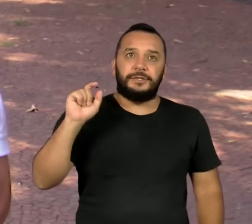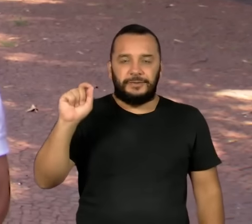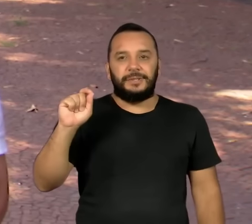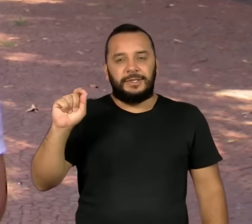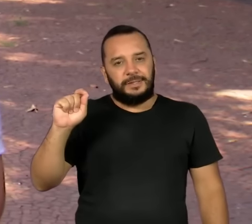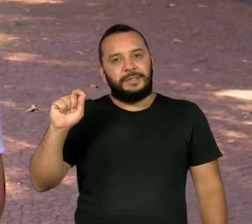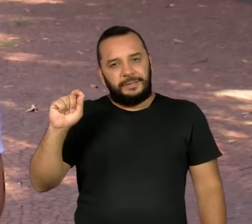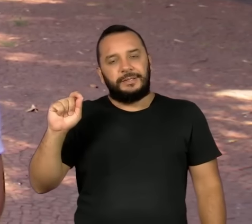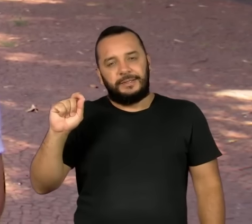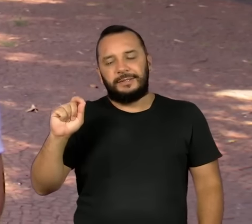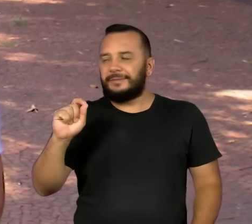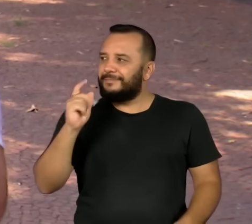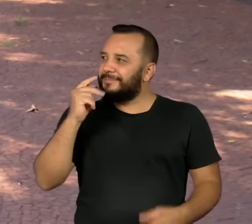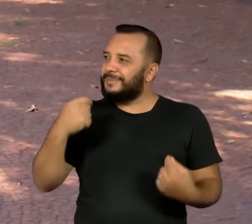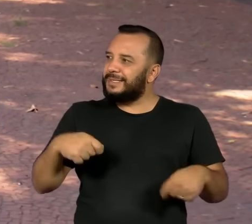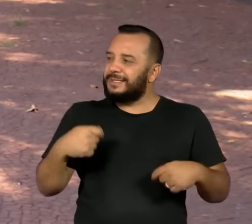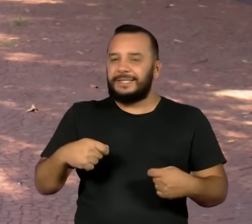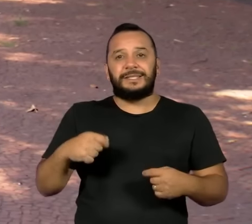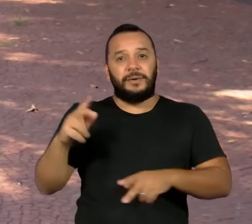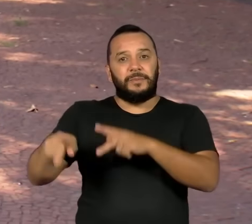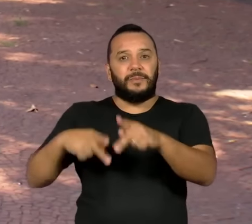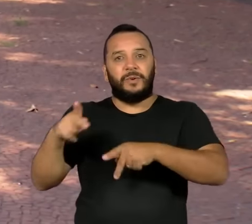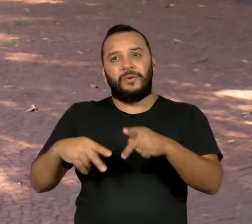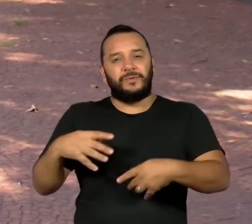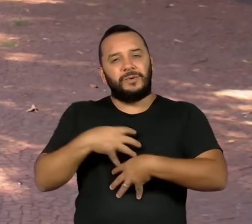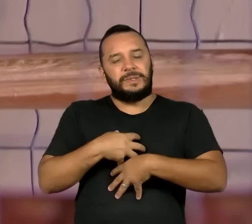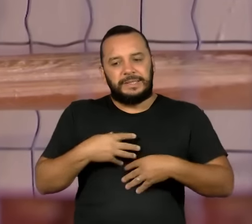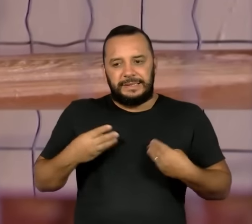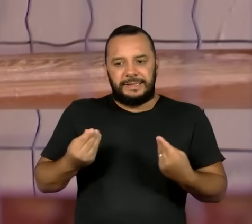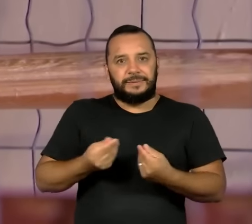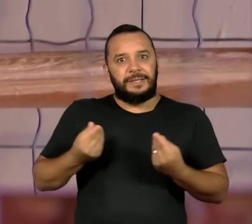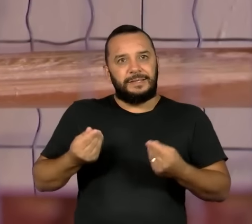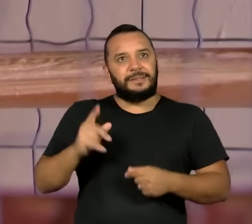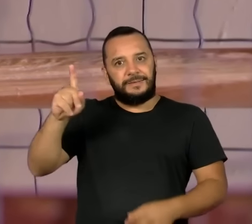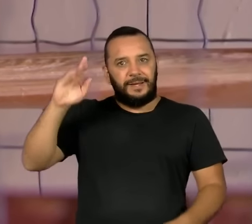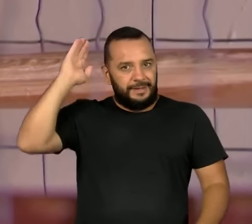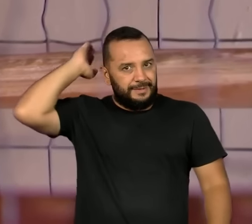sensibilização ambiental da população da cidade de Belém.